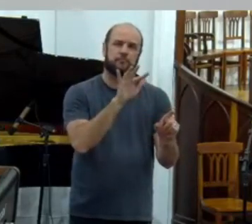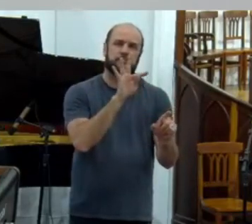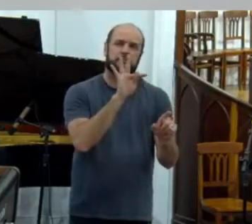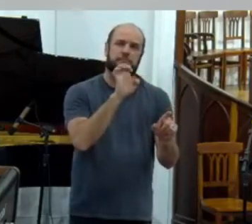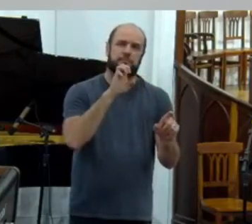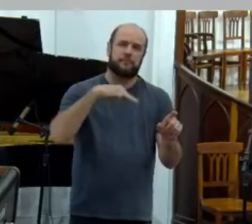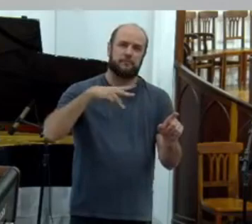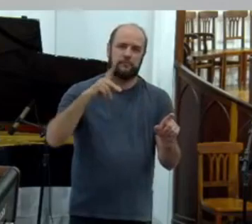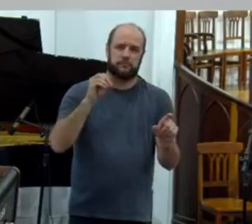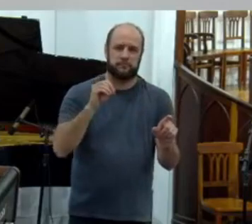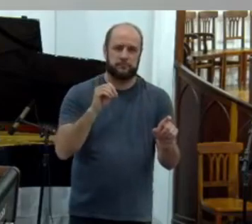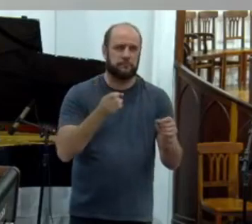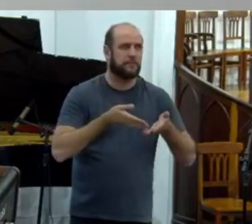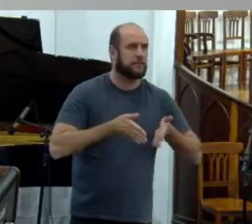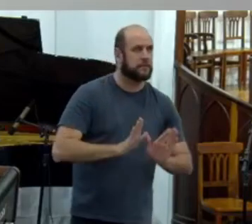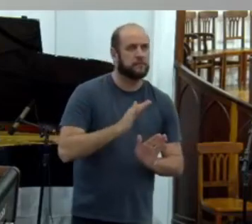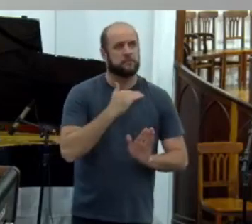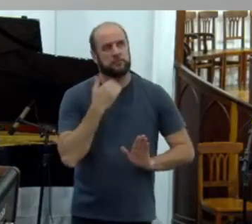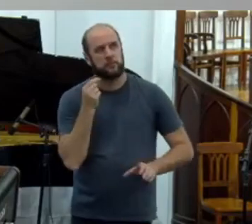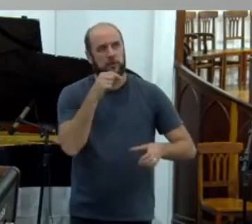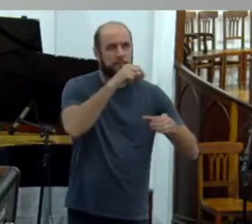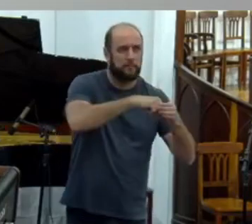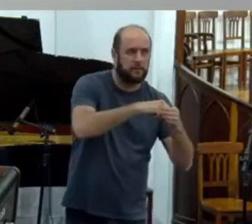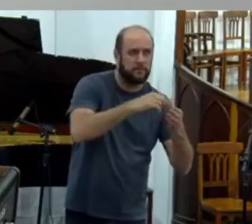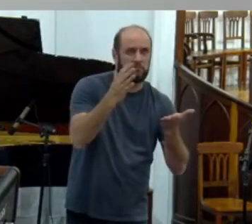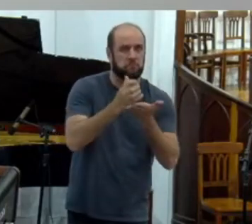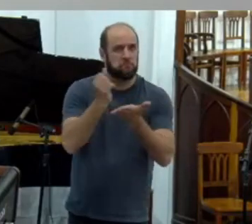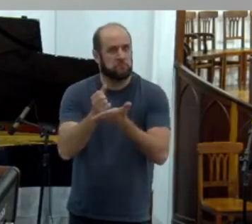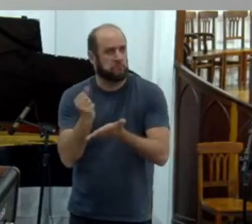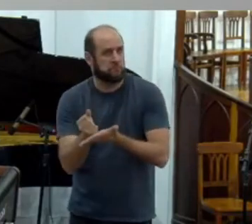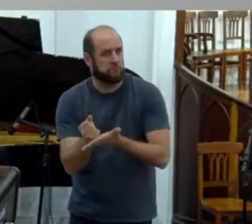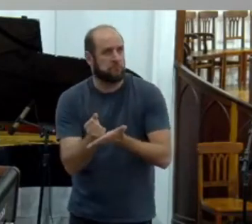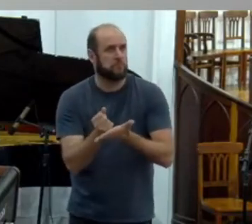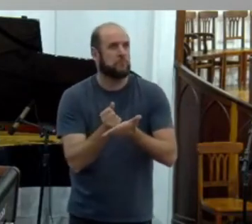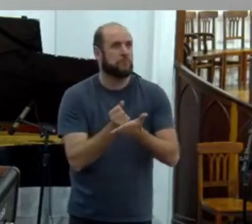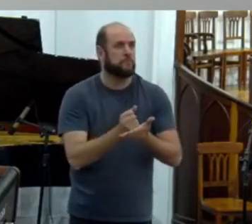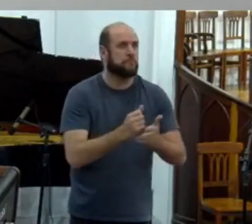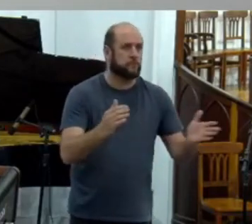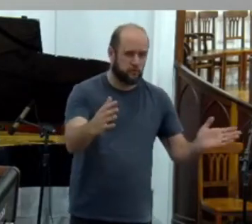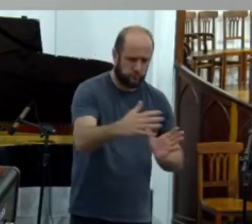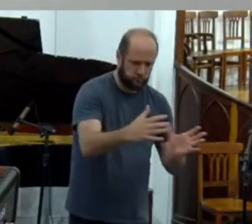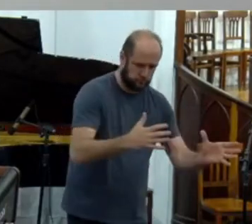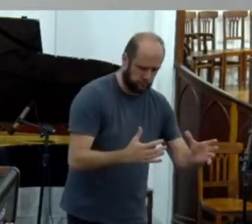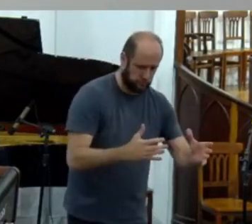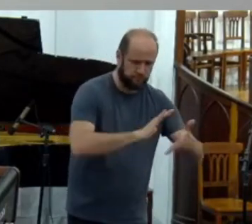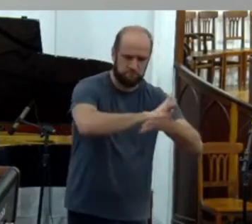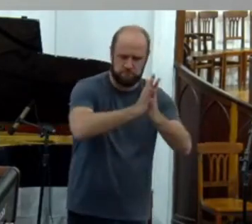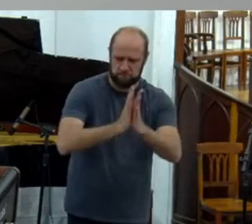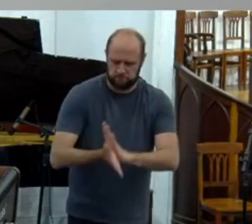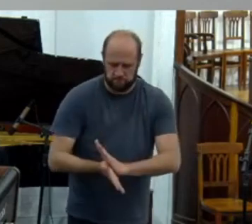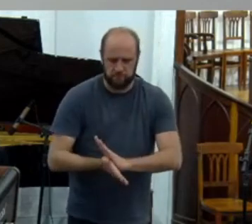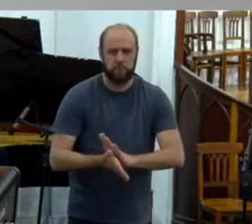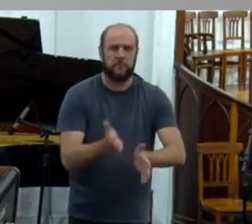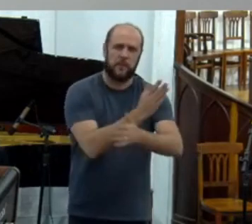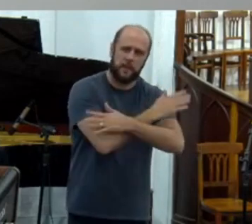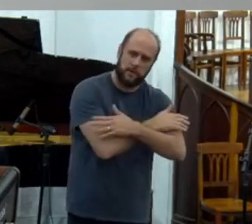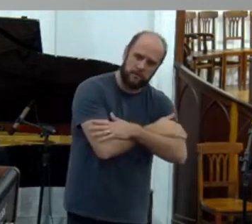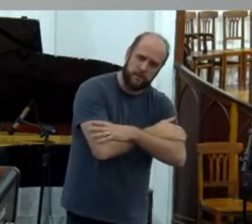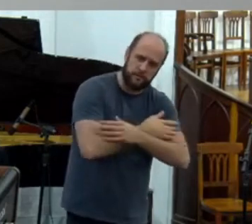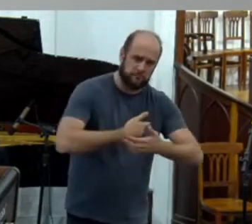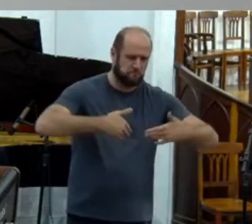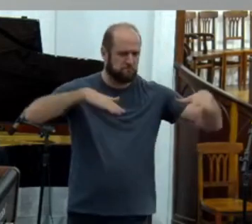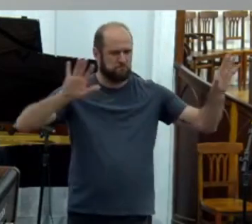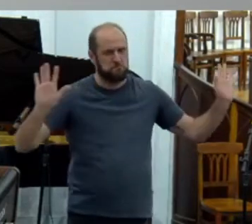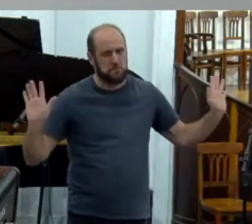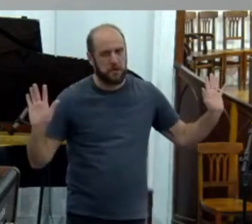Nasce, morre. Planta, arranca o que plantou. Ajunta tijolos, destrói tijolos. Abraça e deixa